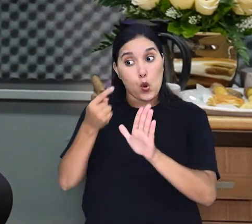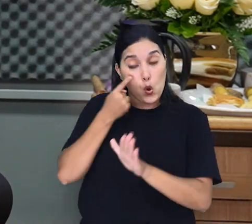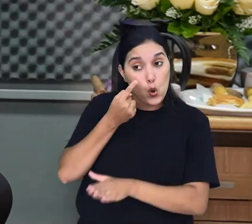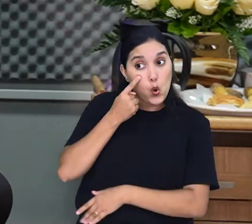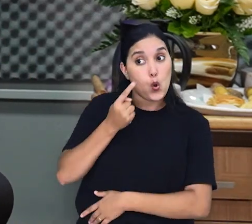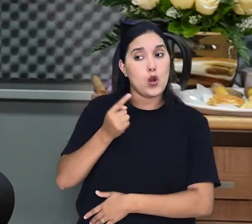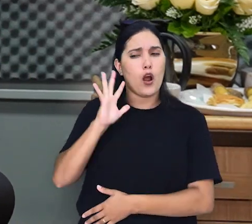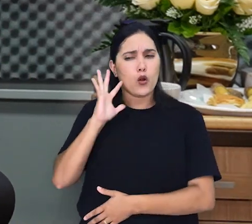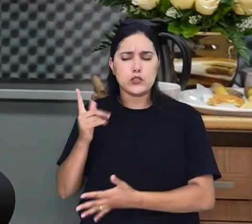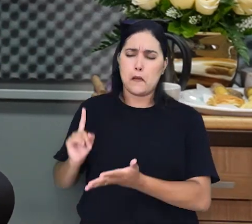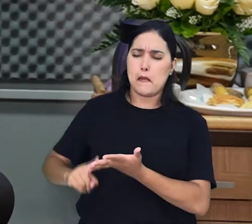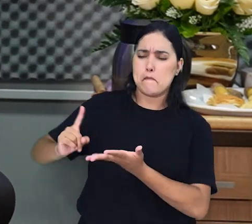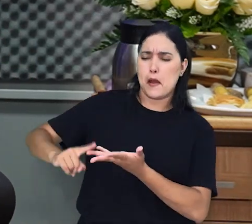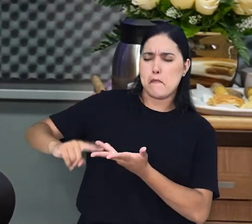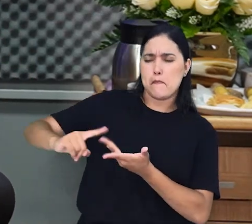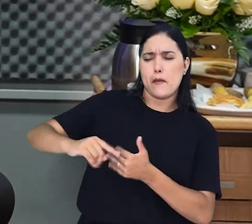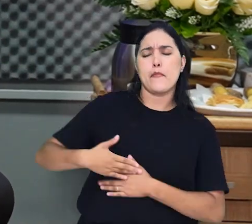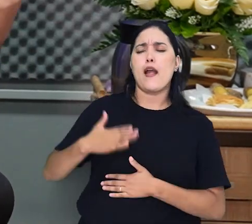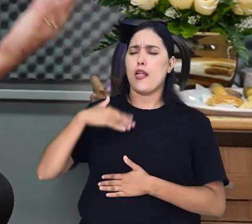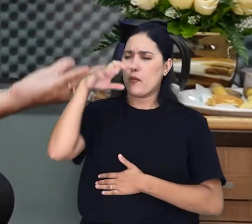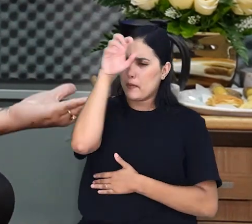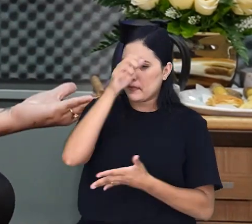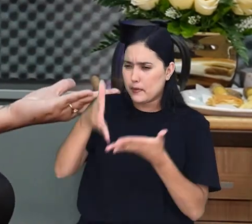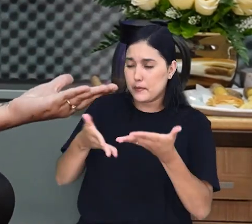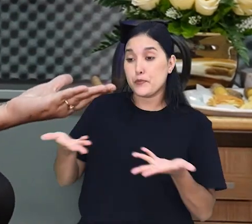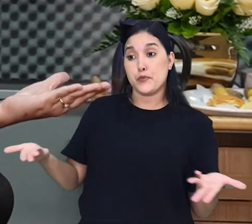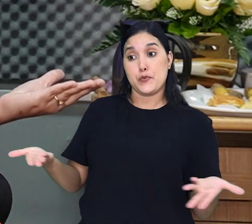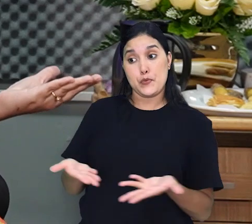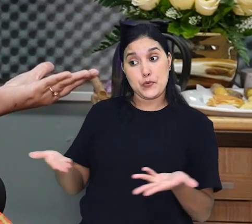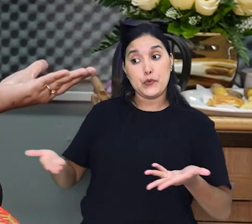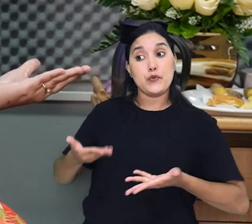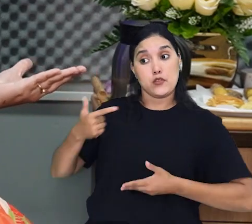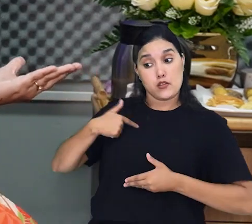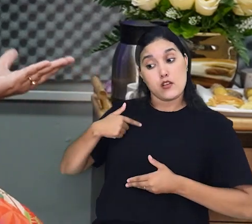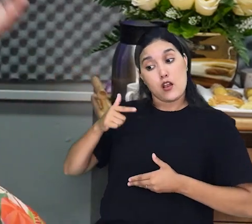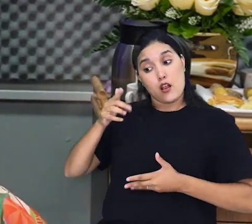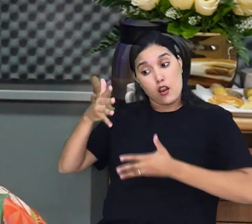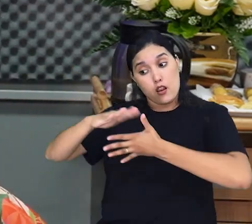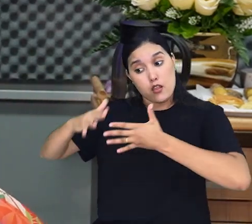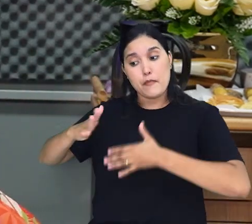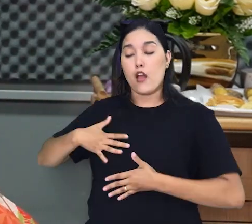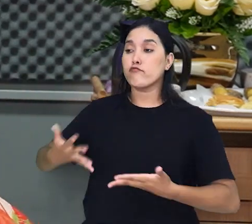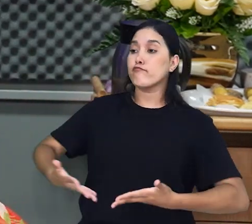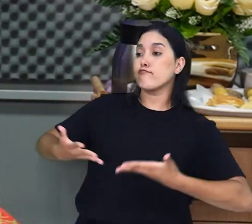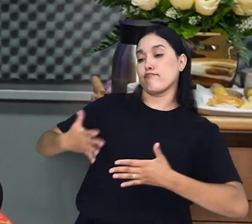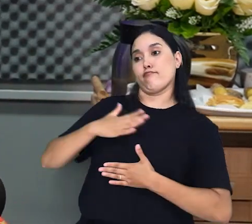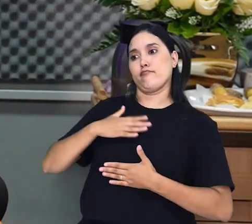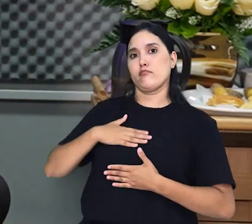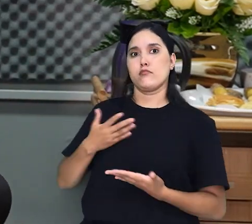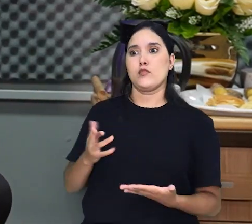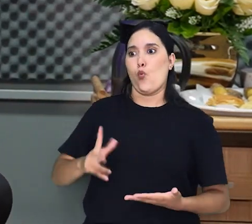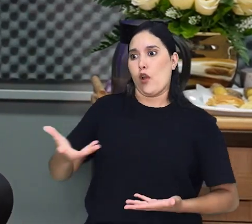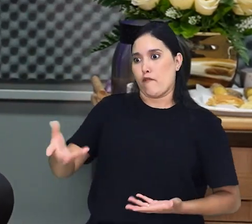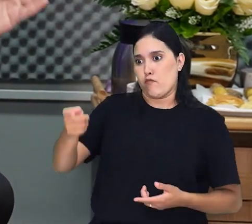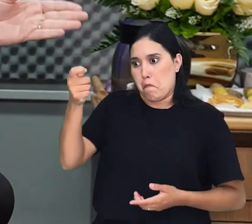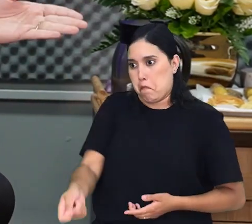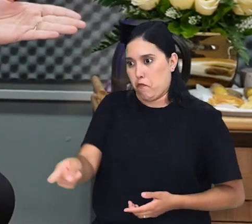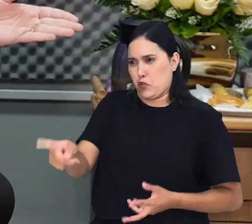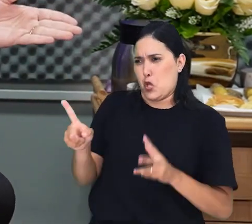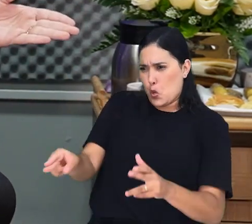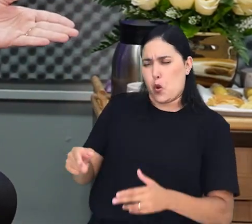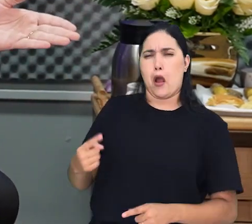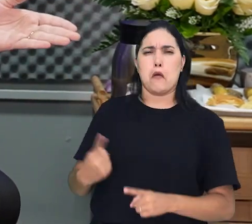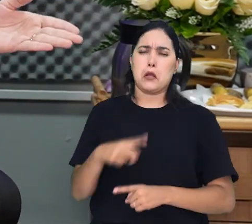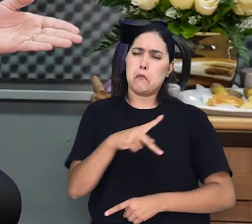que estudar a língua portuguesa para mim é muito mais difícil do que a própria Libras. Então, eu como já trabalho